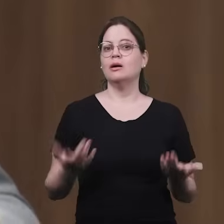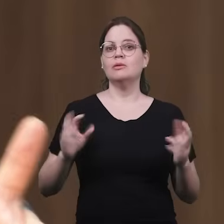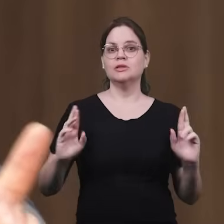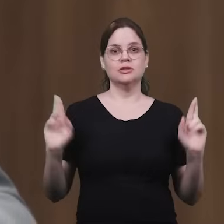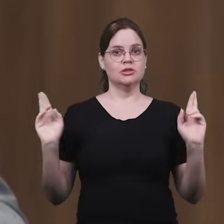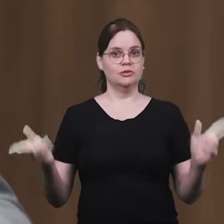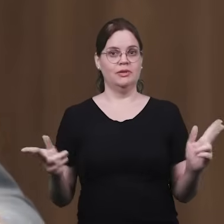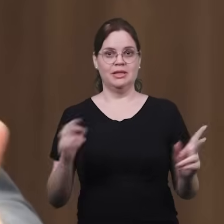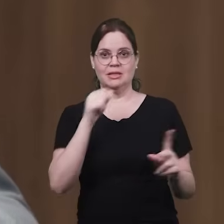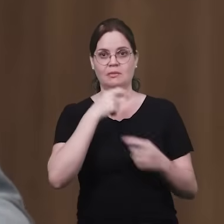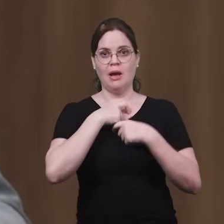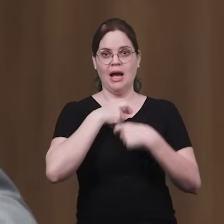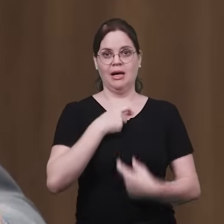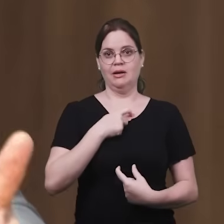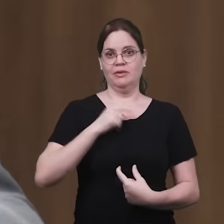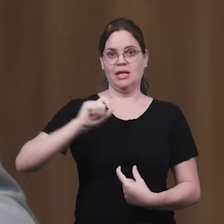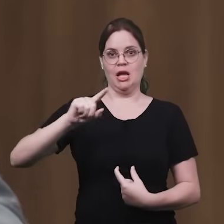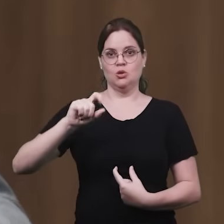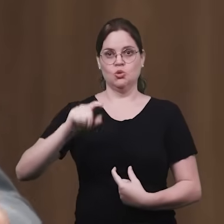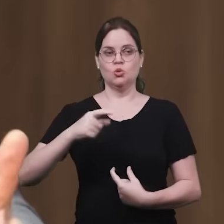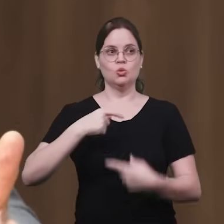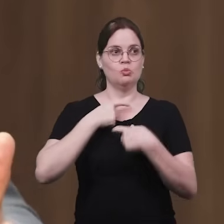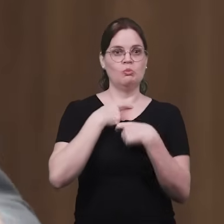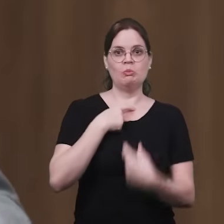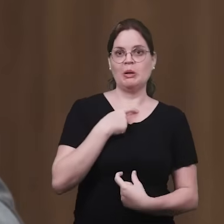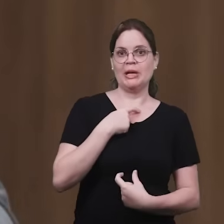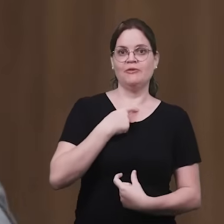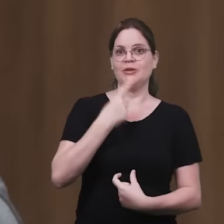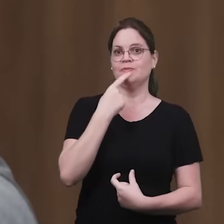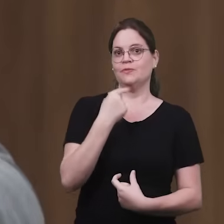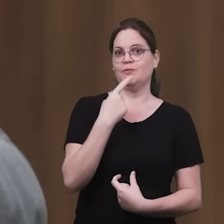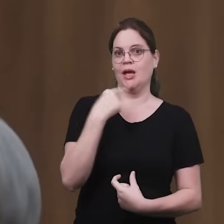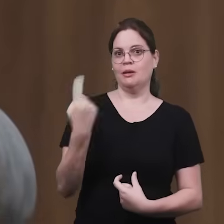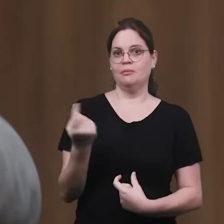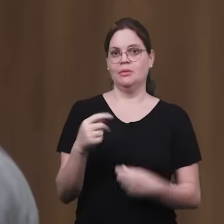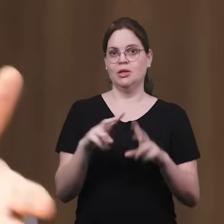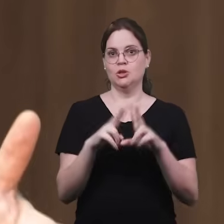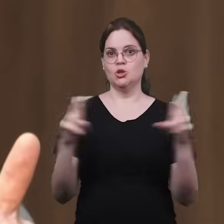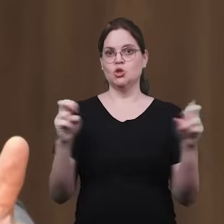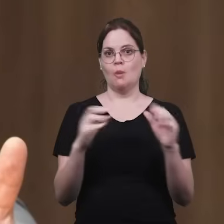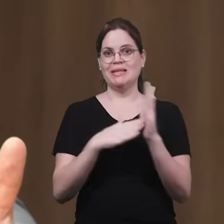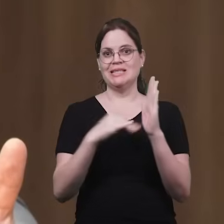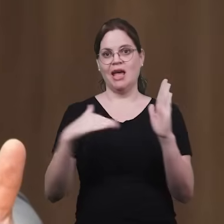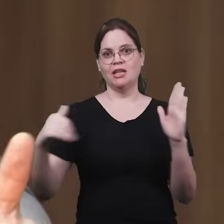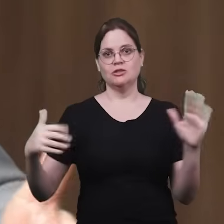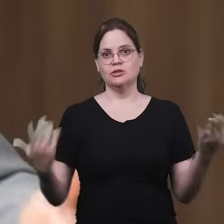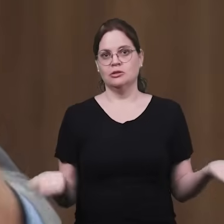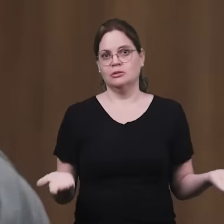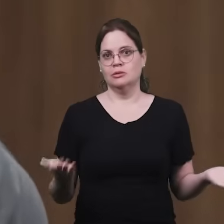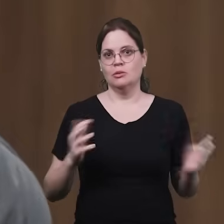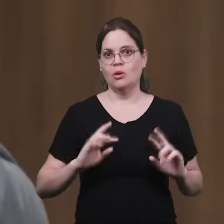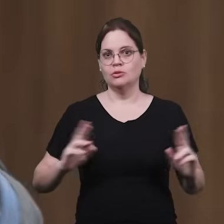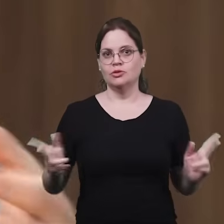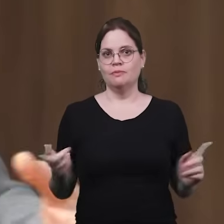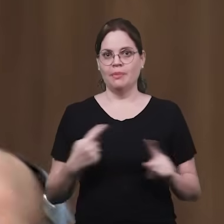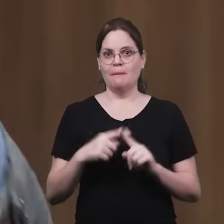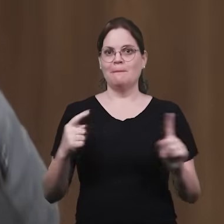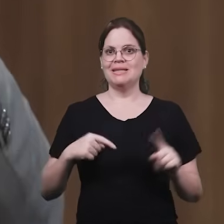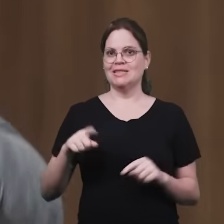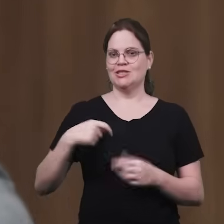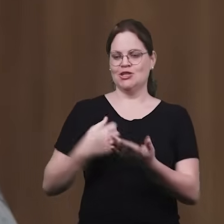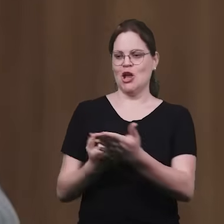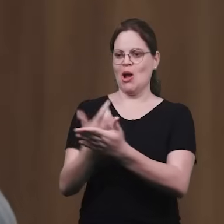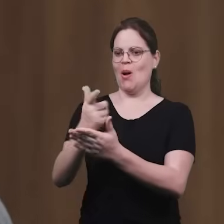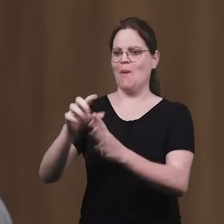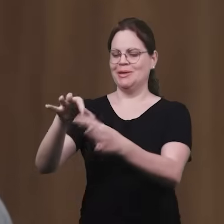qual a diferença de você usar uma gravata azul ou uma gravata vermelha, com exceção de uma questão estética? Mas a gente compra uma gravata nova,